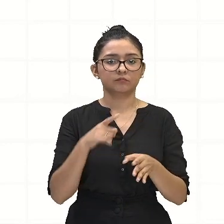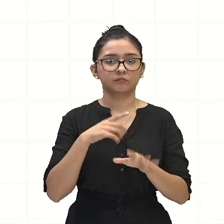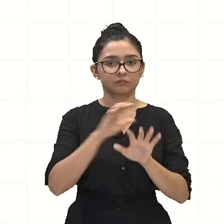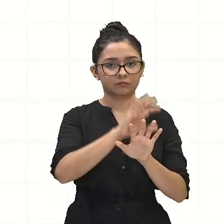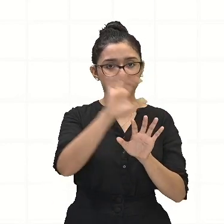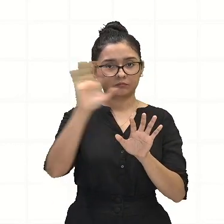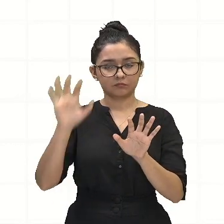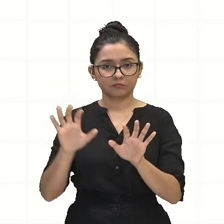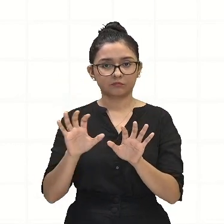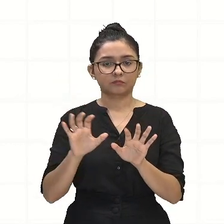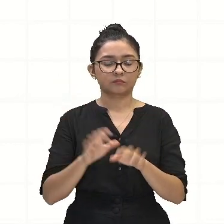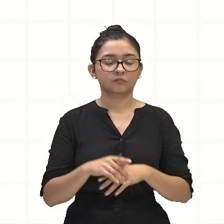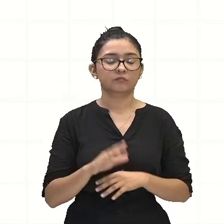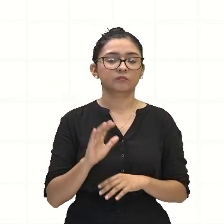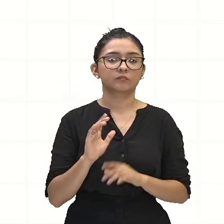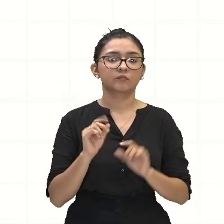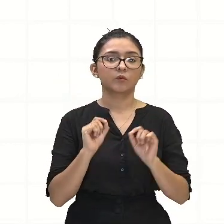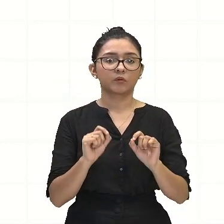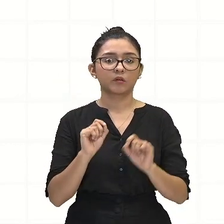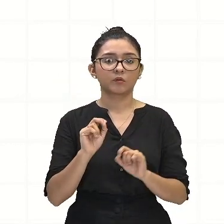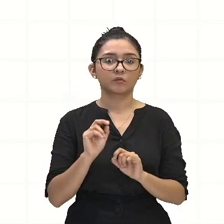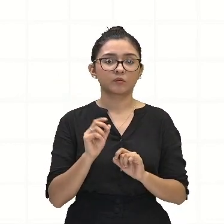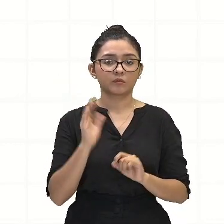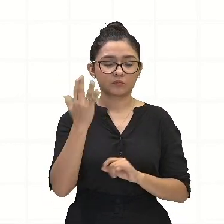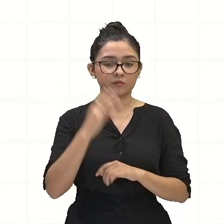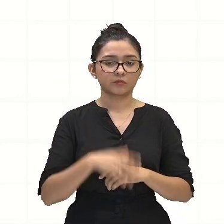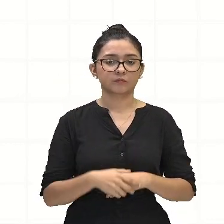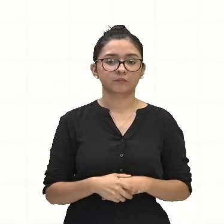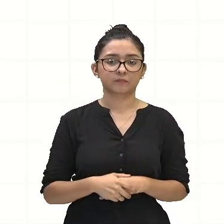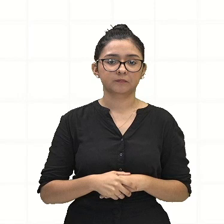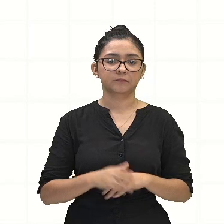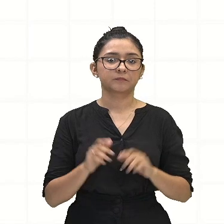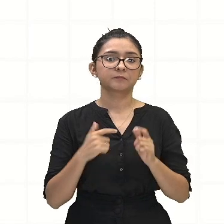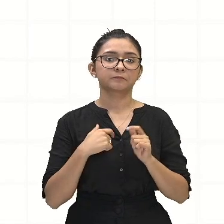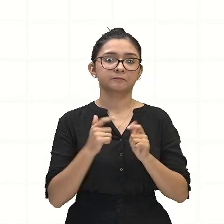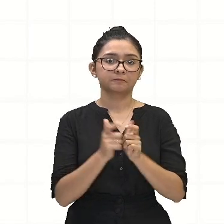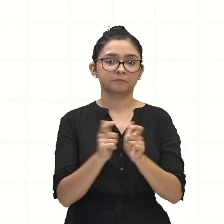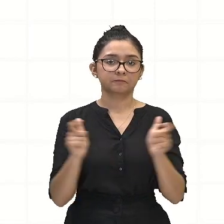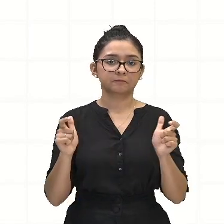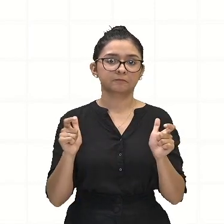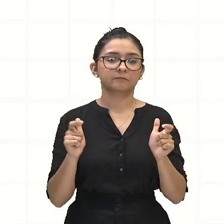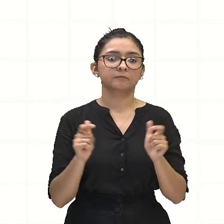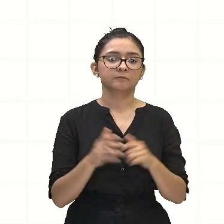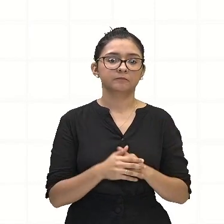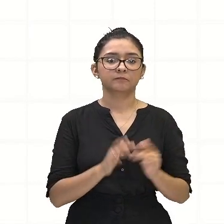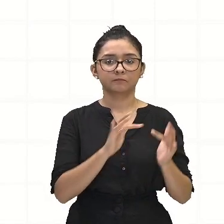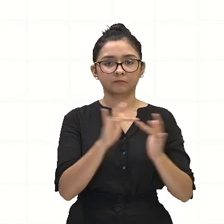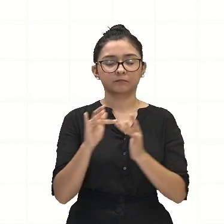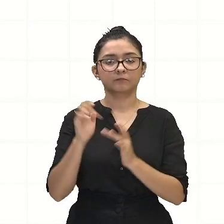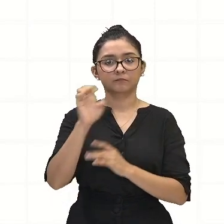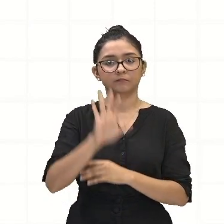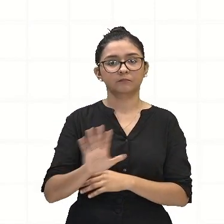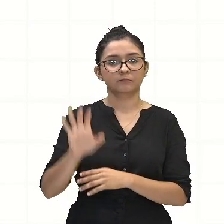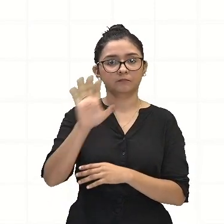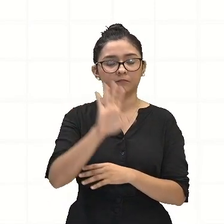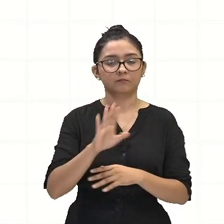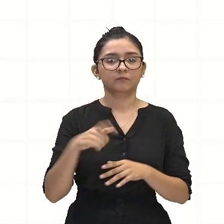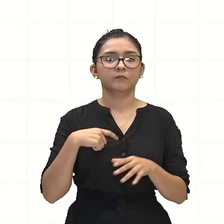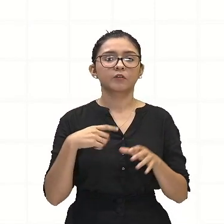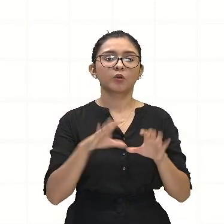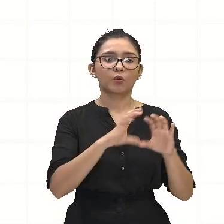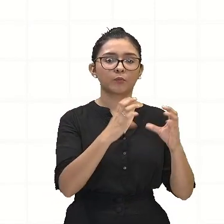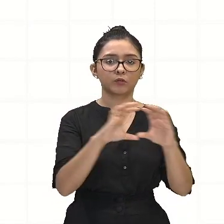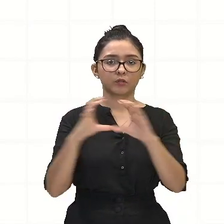continentes resultou numa ampliação dos contatos entre os europeus e diversas